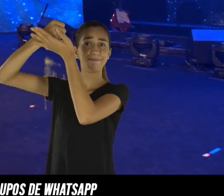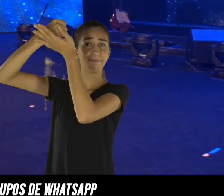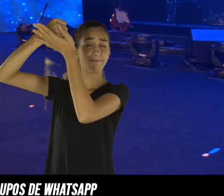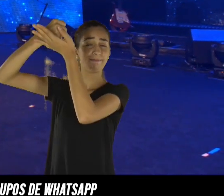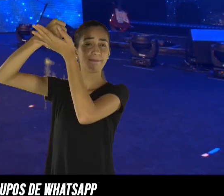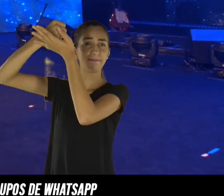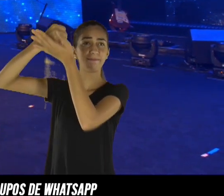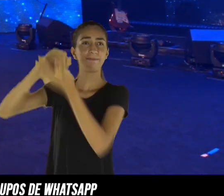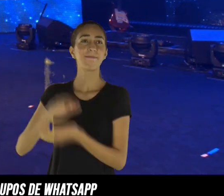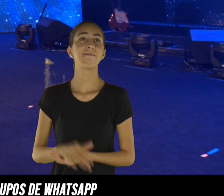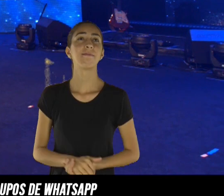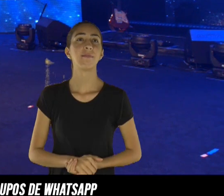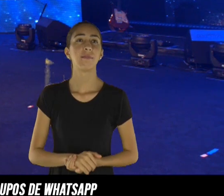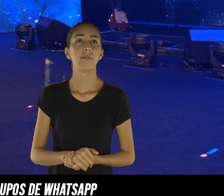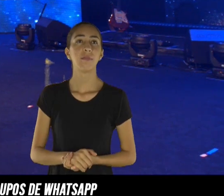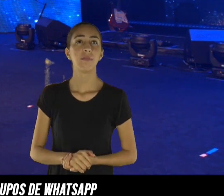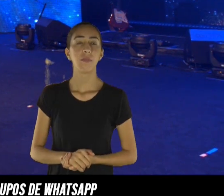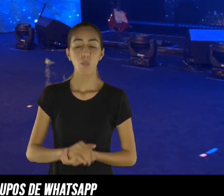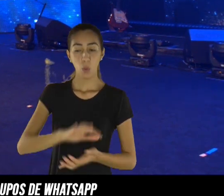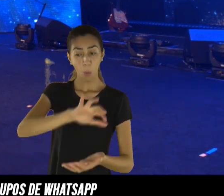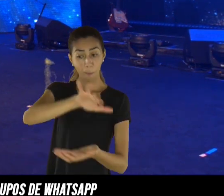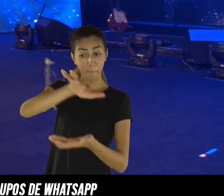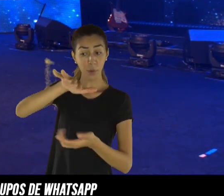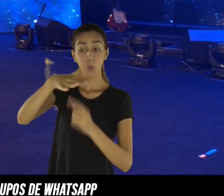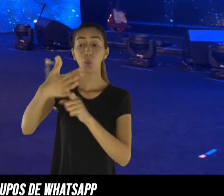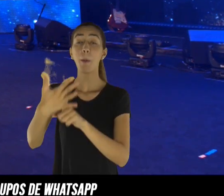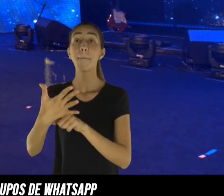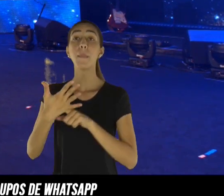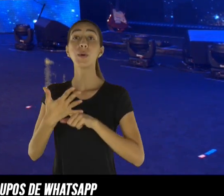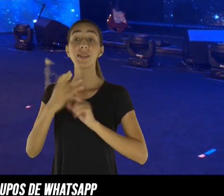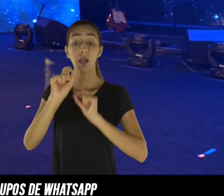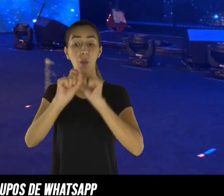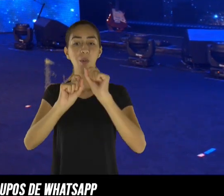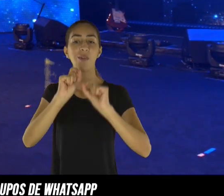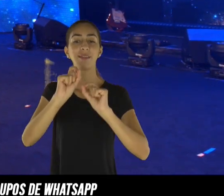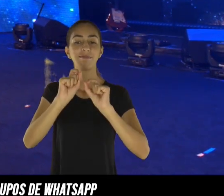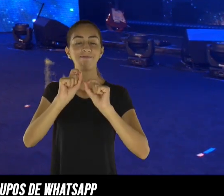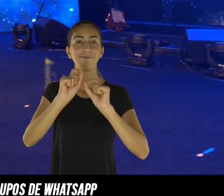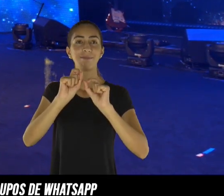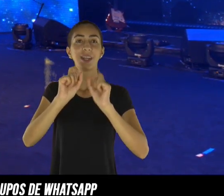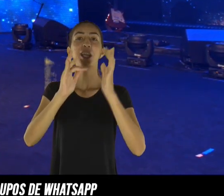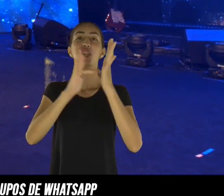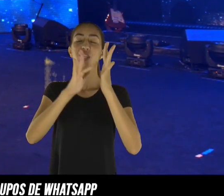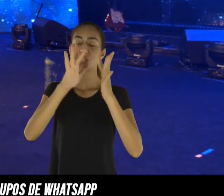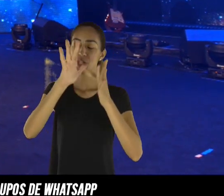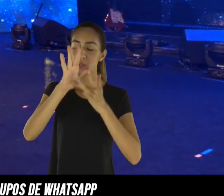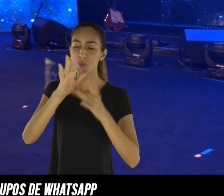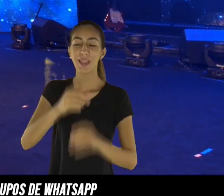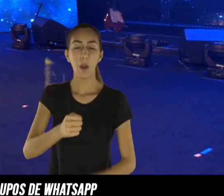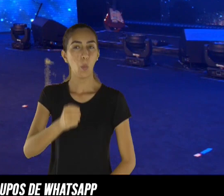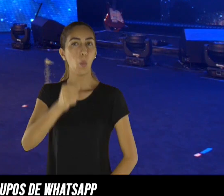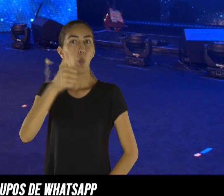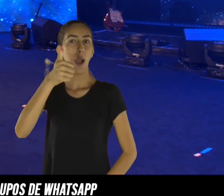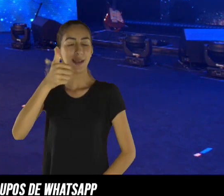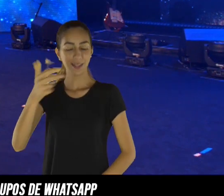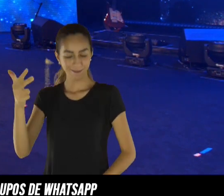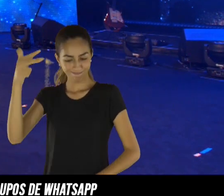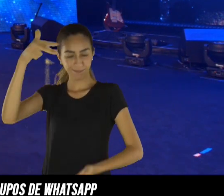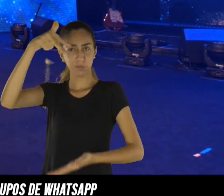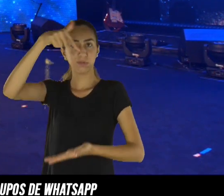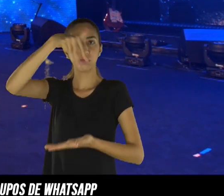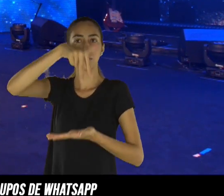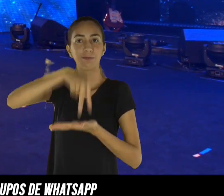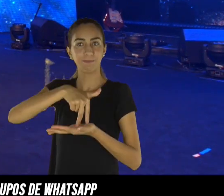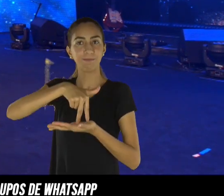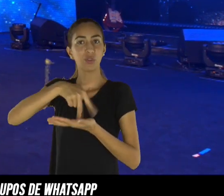Tudo nos mostra que Cristo já volta, querido. Mas não esperar com temor, com tristeza, com ansiedade,